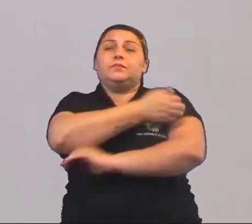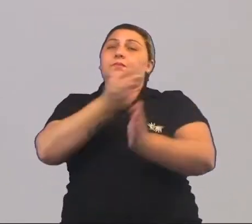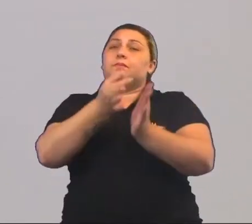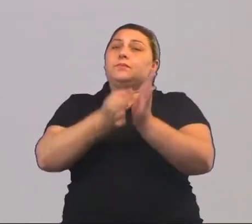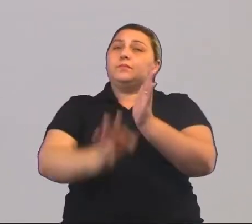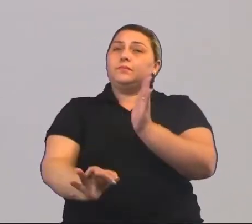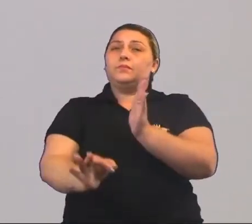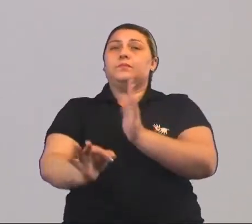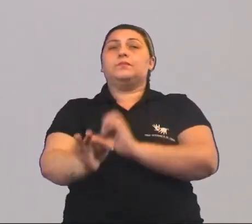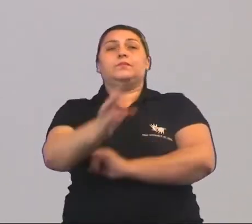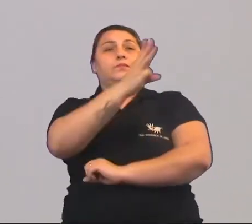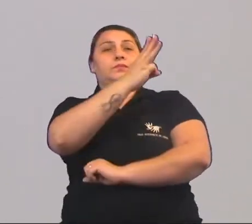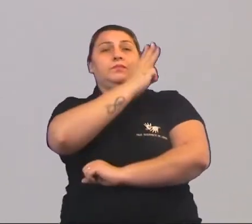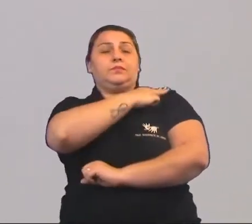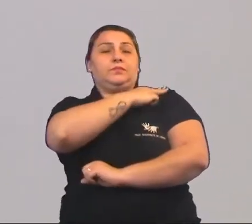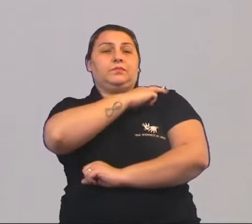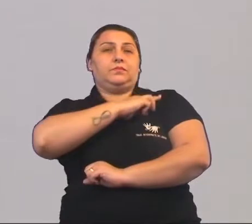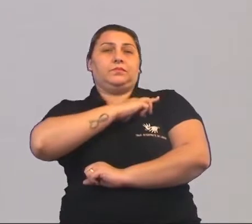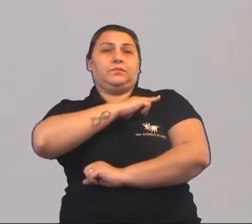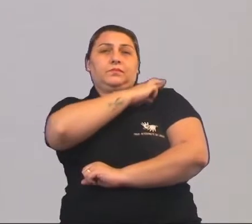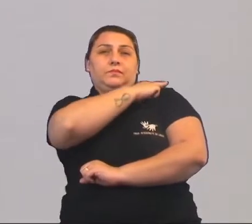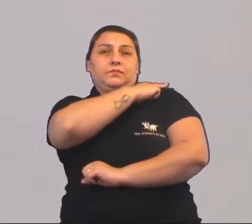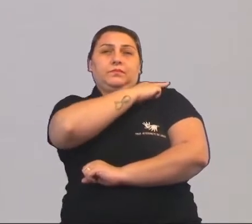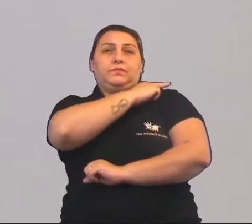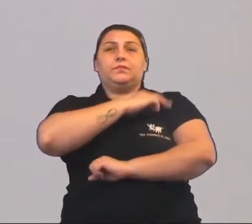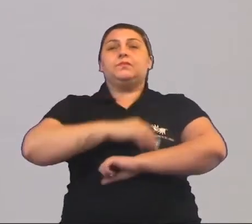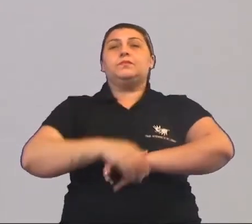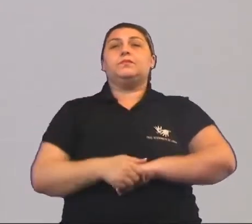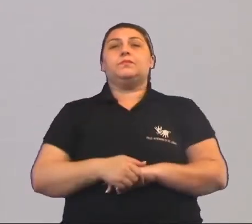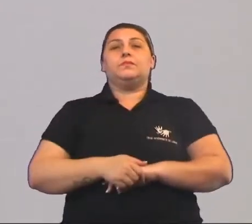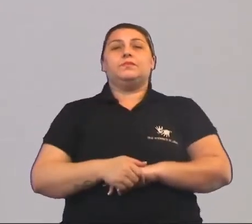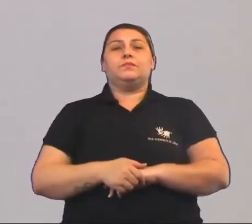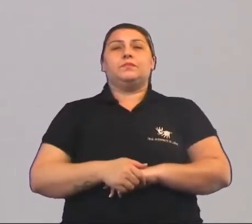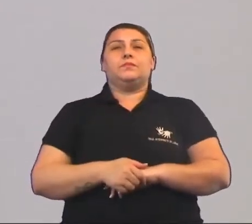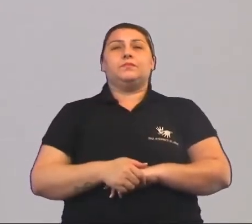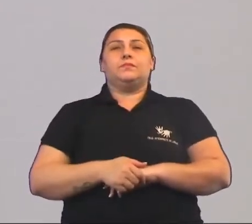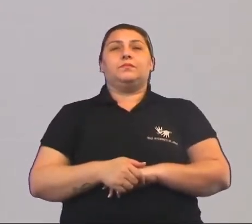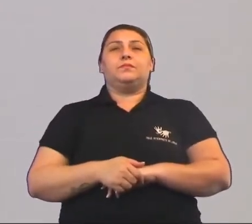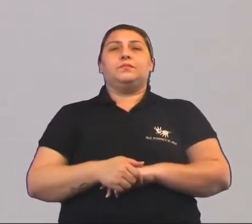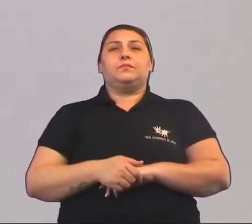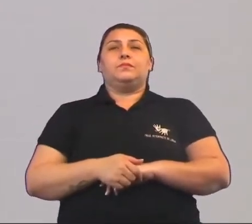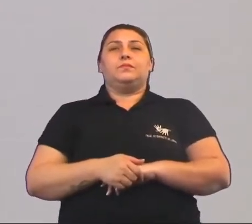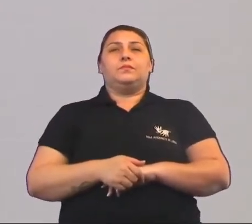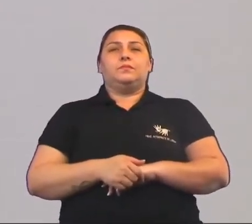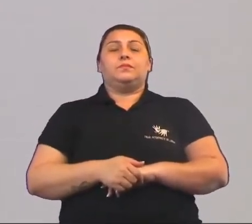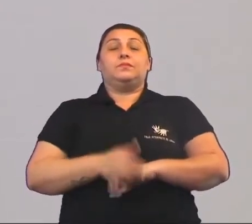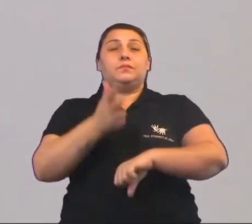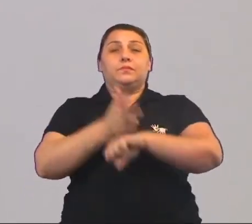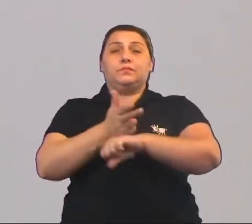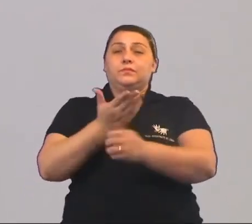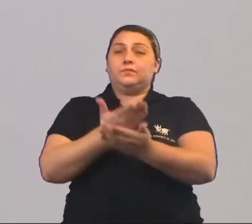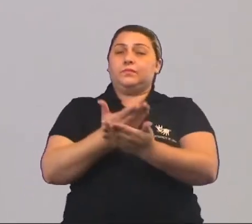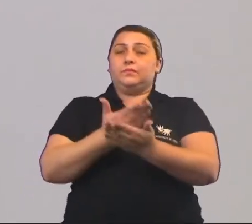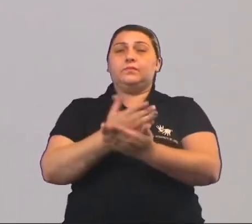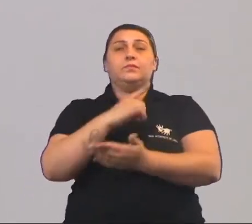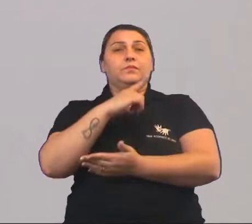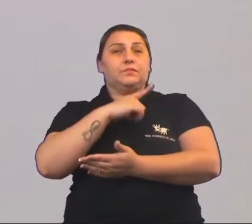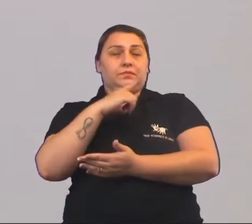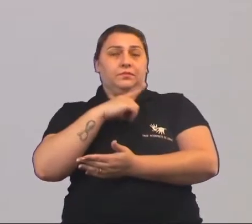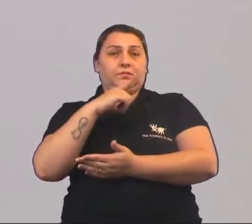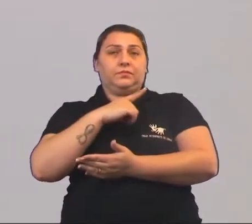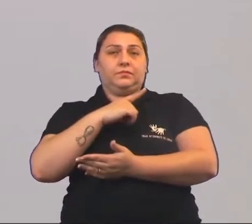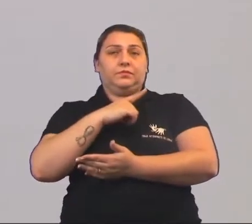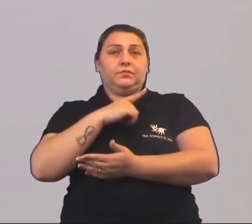alunas devidamente matriculados na terceira série do ensino médio. E nesta videoaula, nós teremos